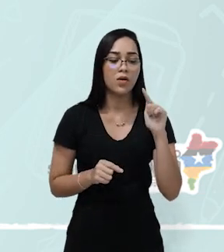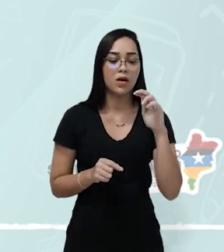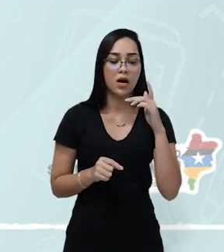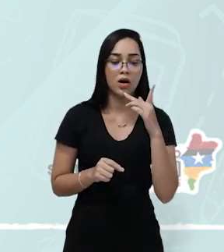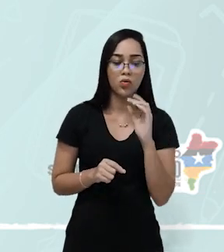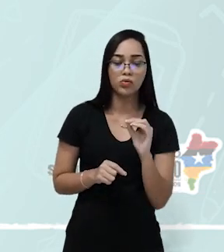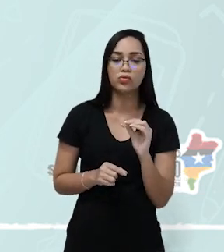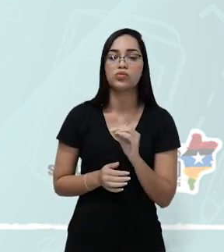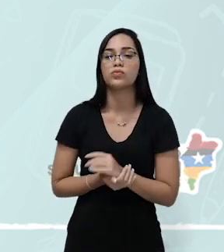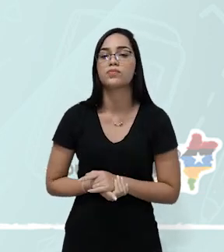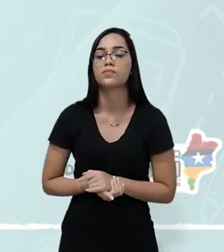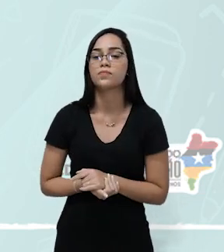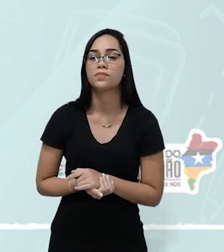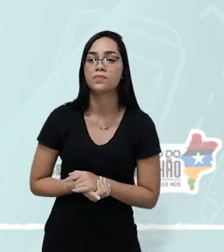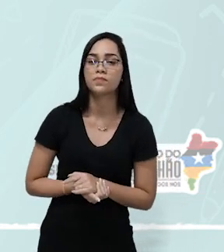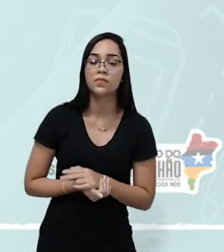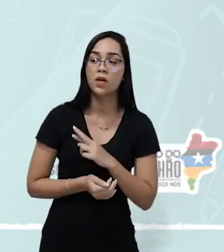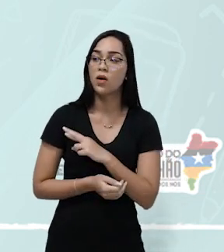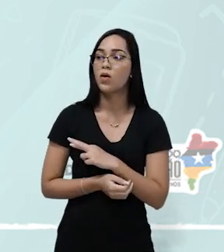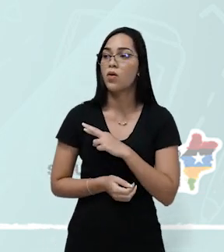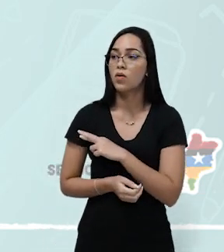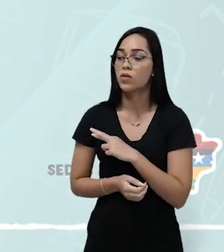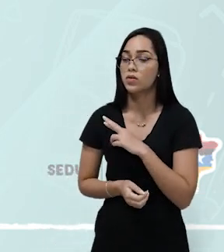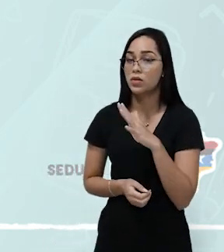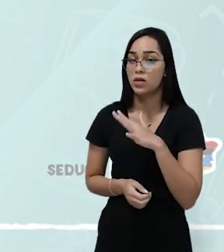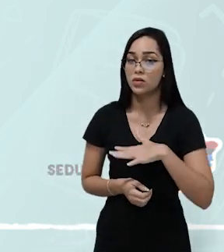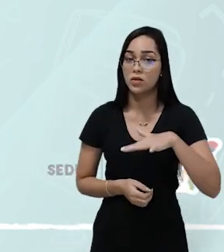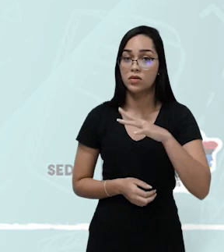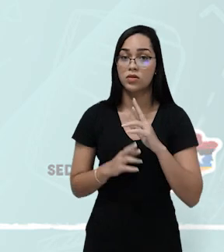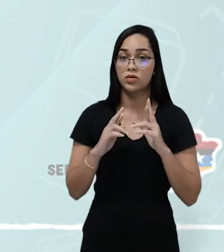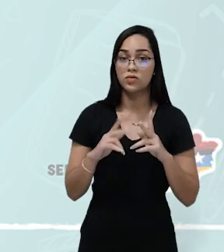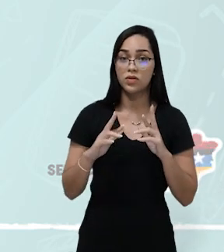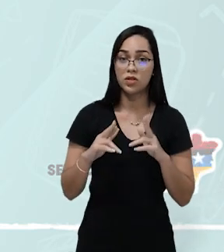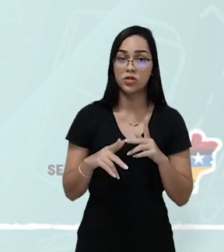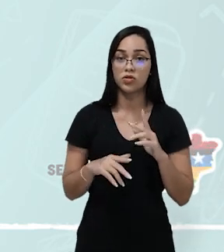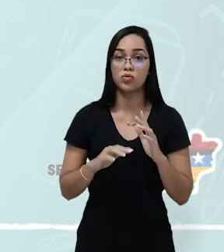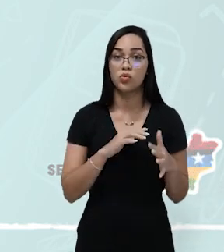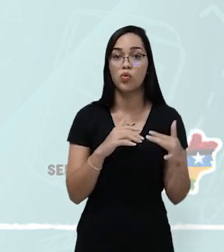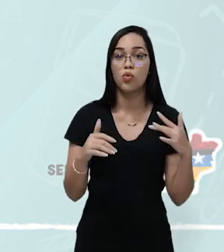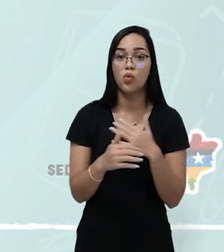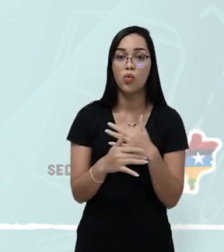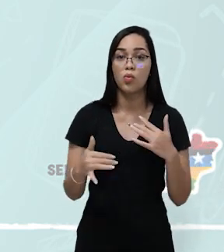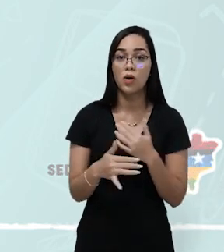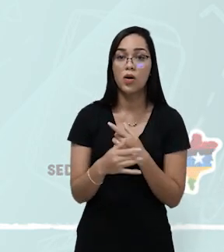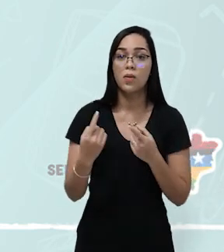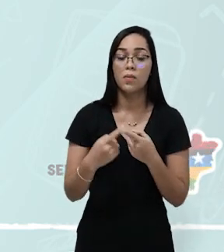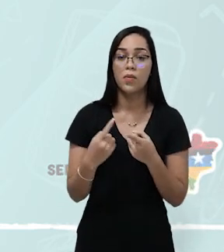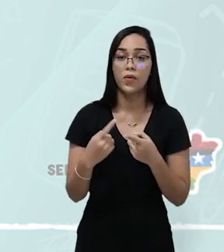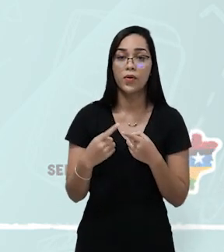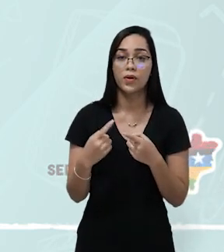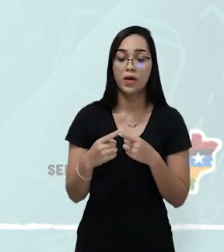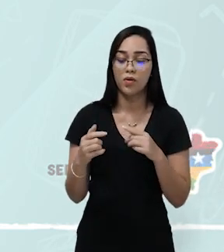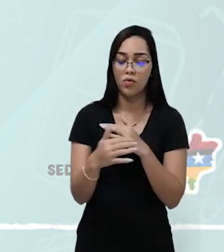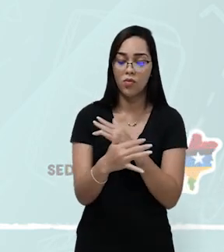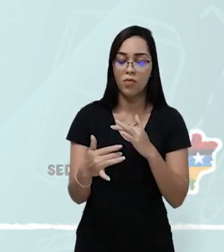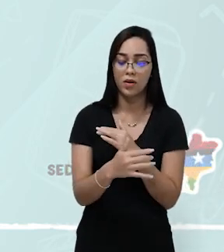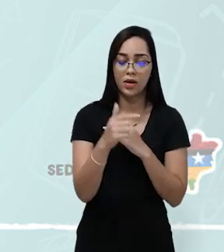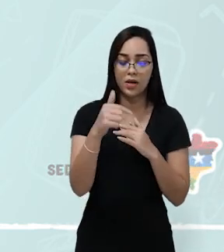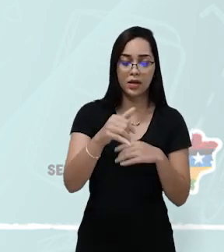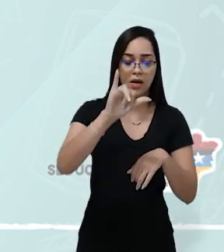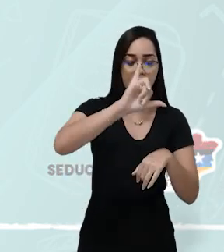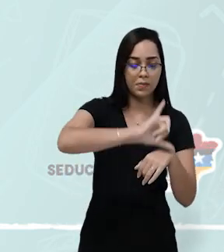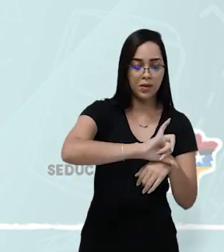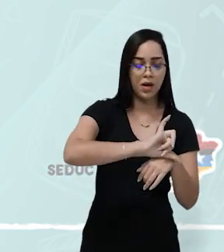de Alencar. O romance regionalista é diferente do romance urbano, porque o cenário do romance urbano é a